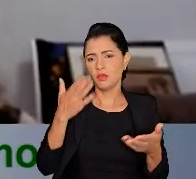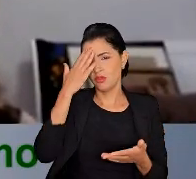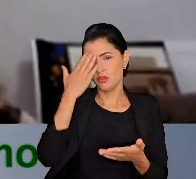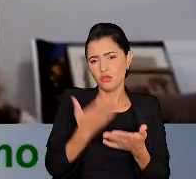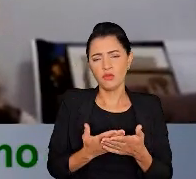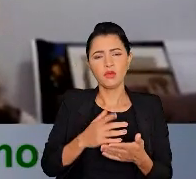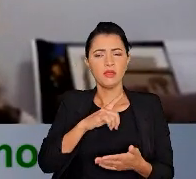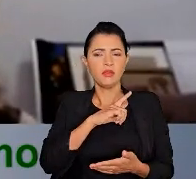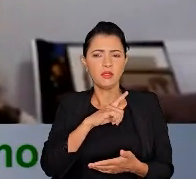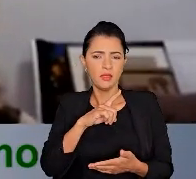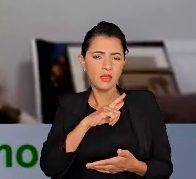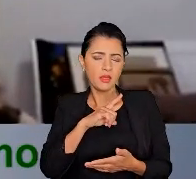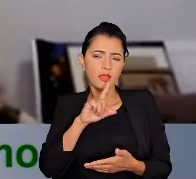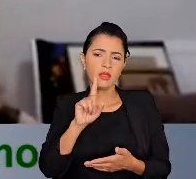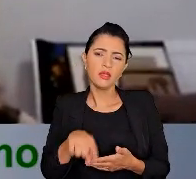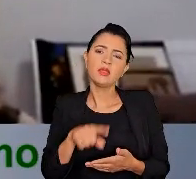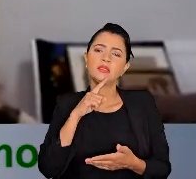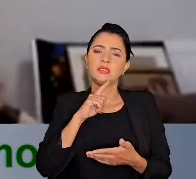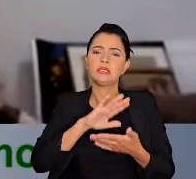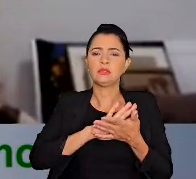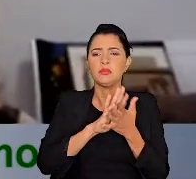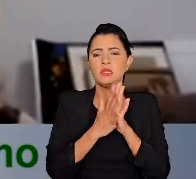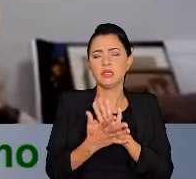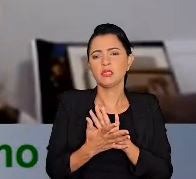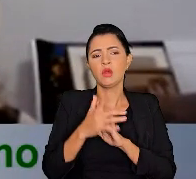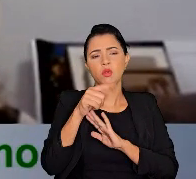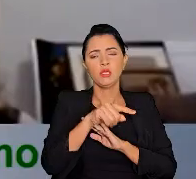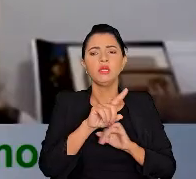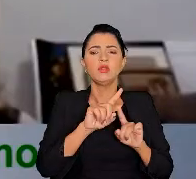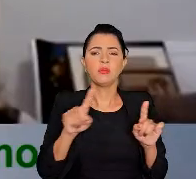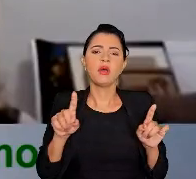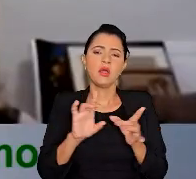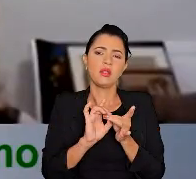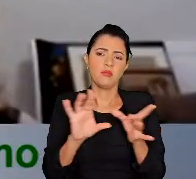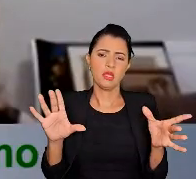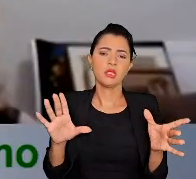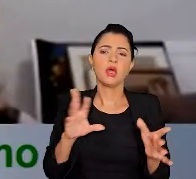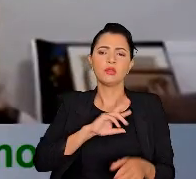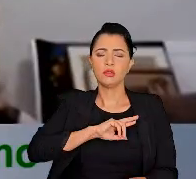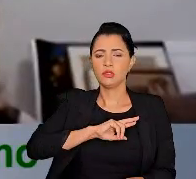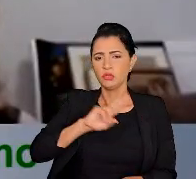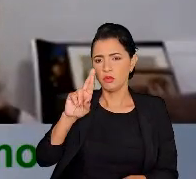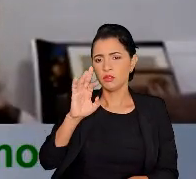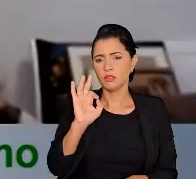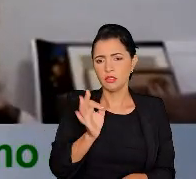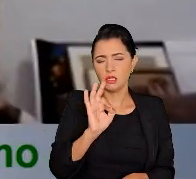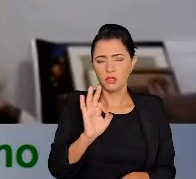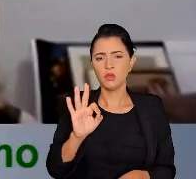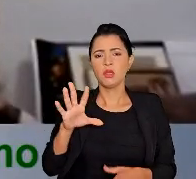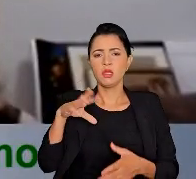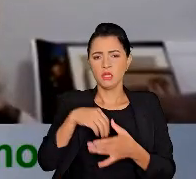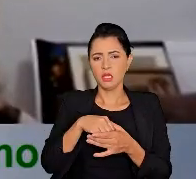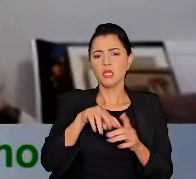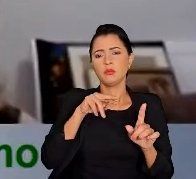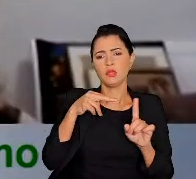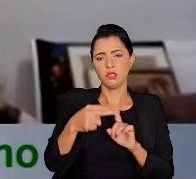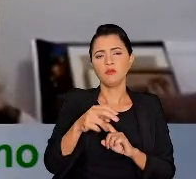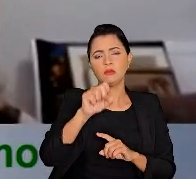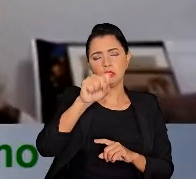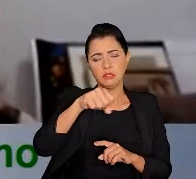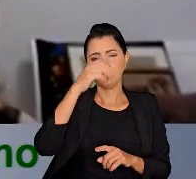questão de discriminação nisso, mas de liberdade religiosa, né? Dentro desse parâmetro, acredito que